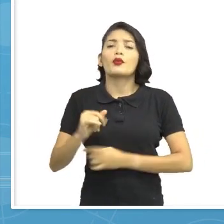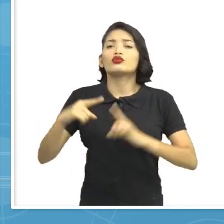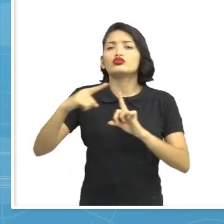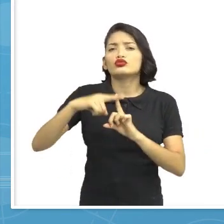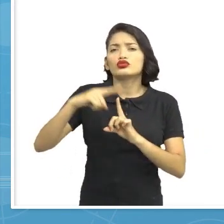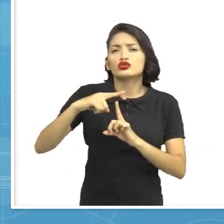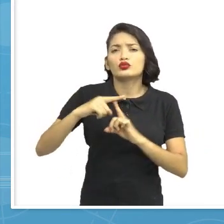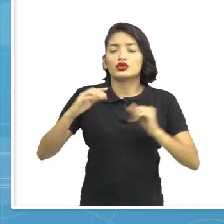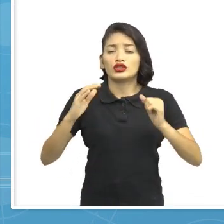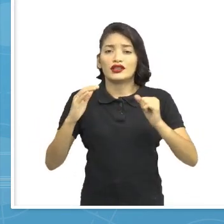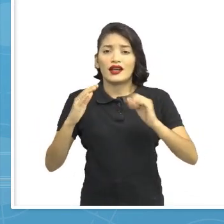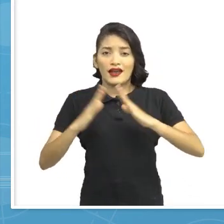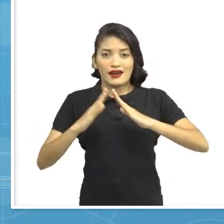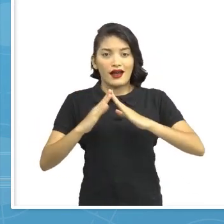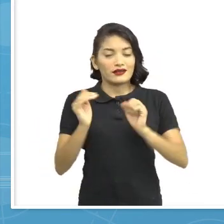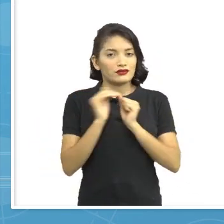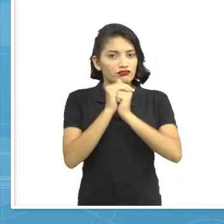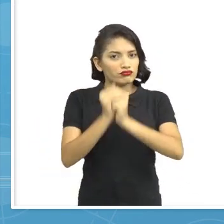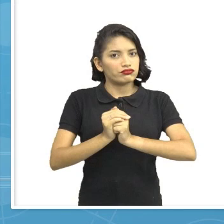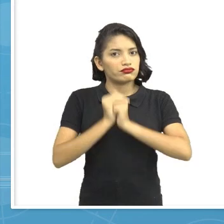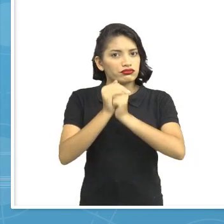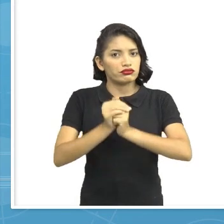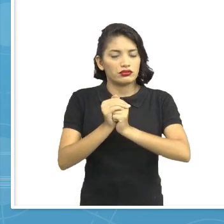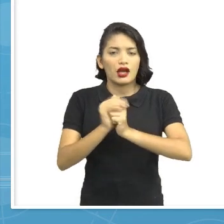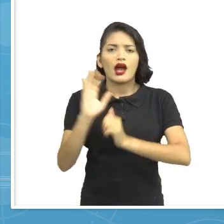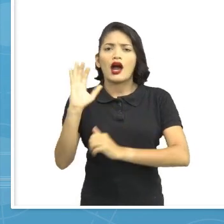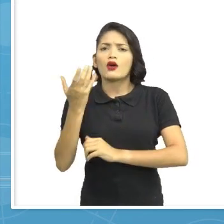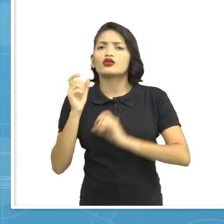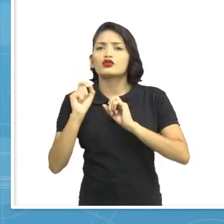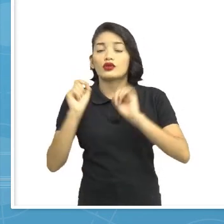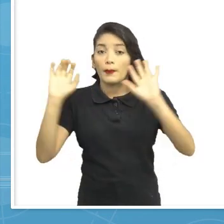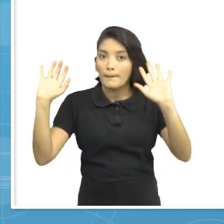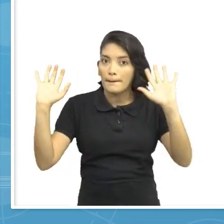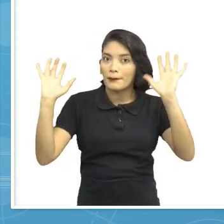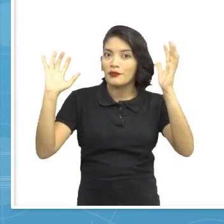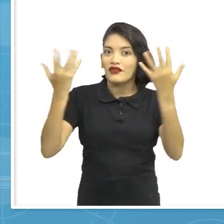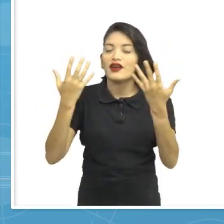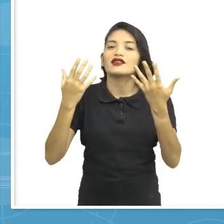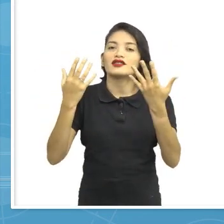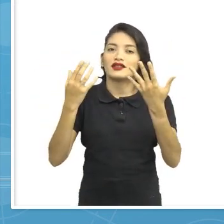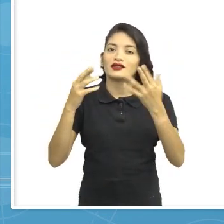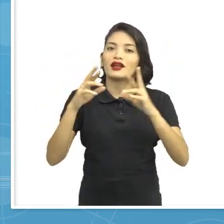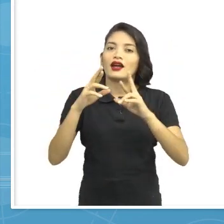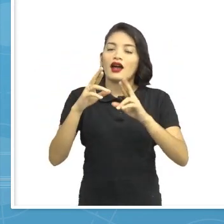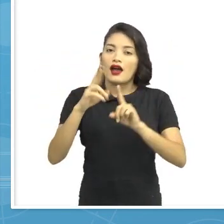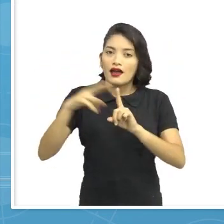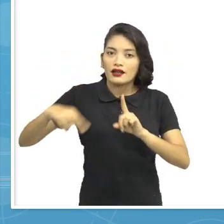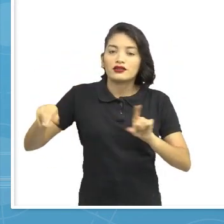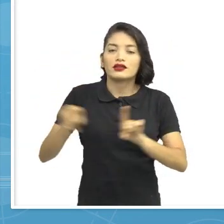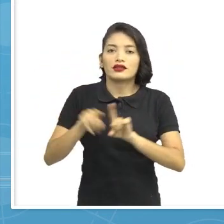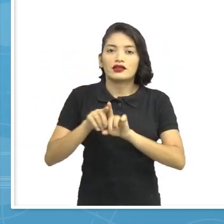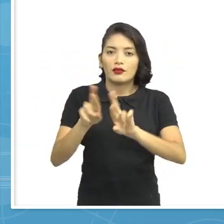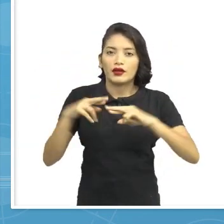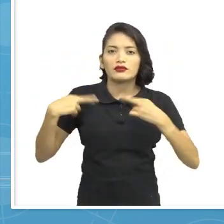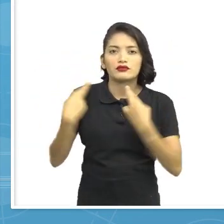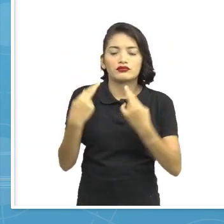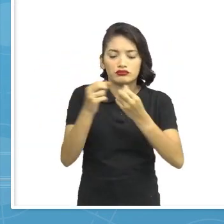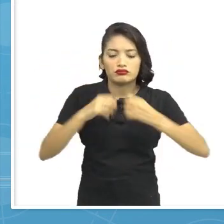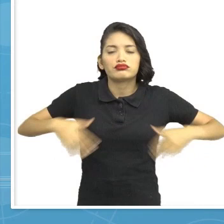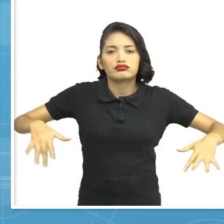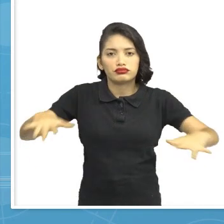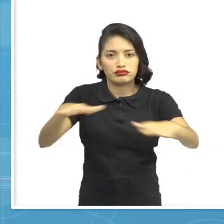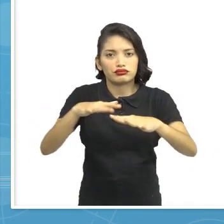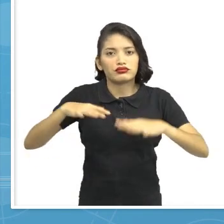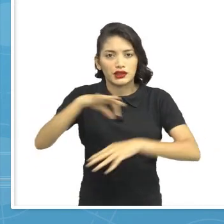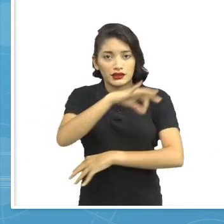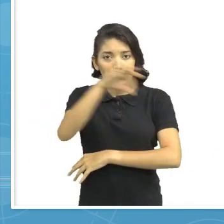índios, certo? Eles servem para a realização de festas religiosas e rituais sagrados, tá bom? Então,